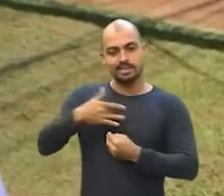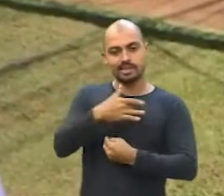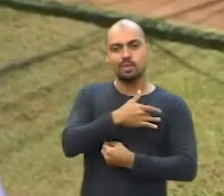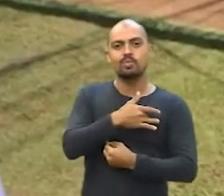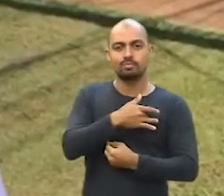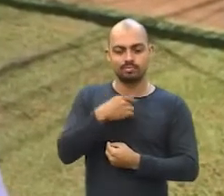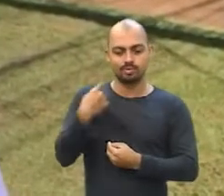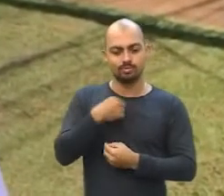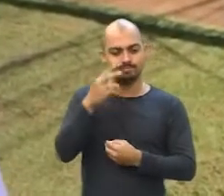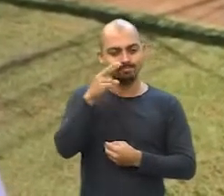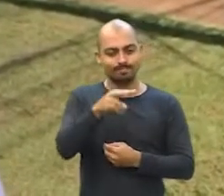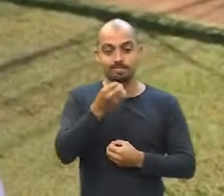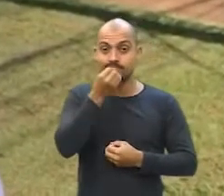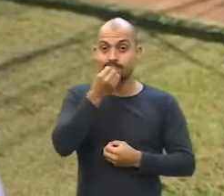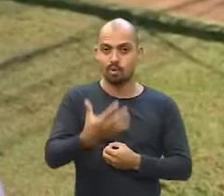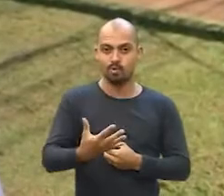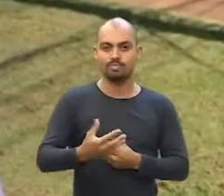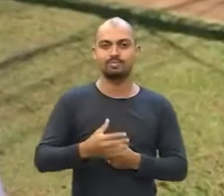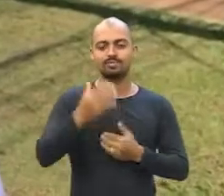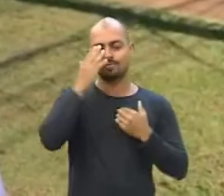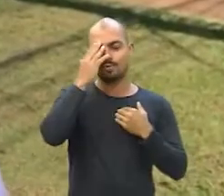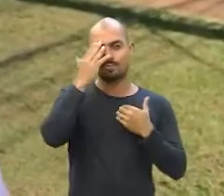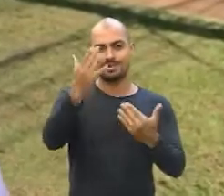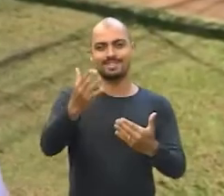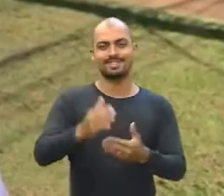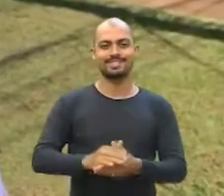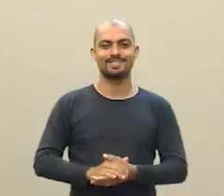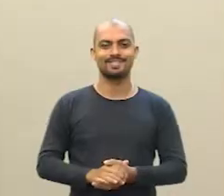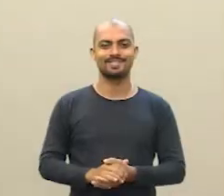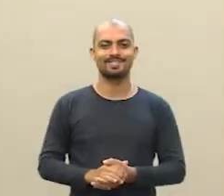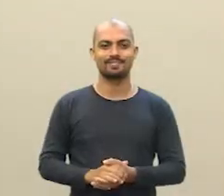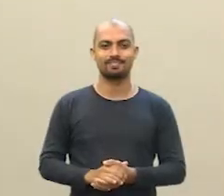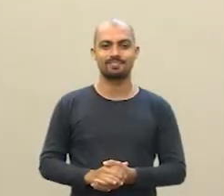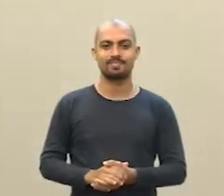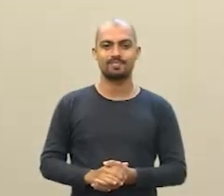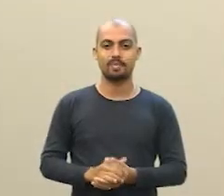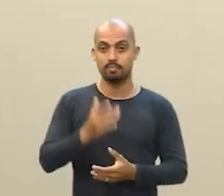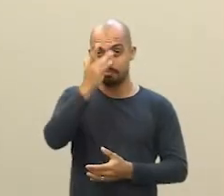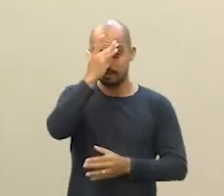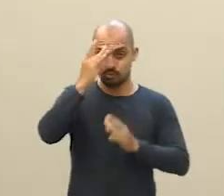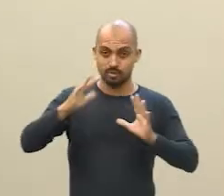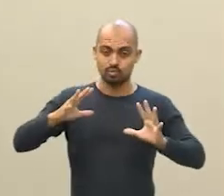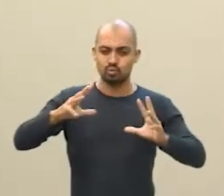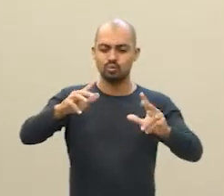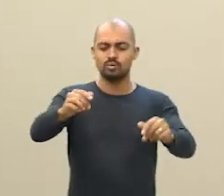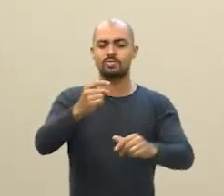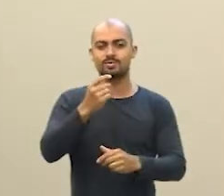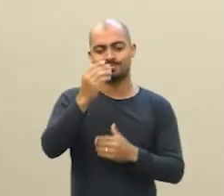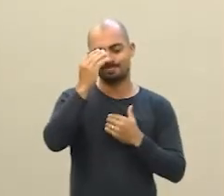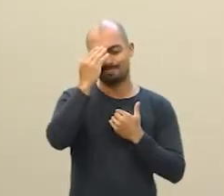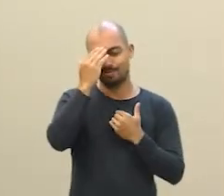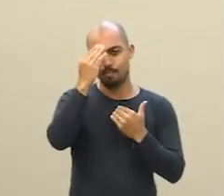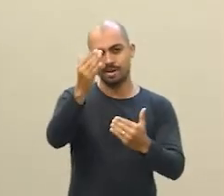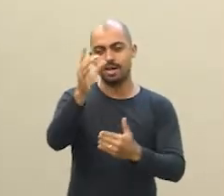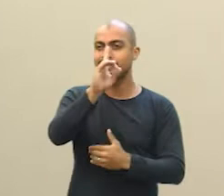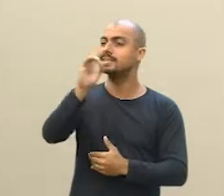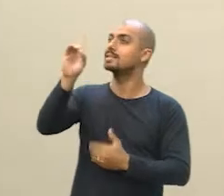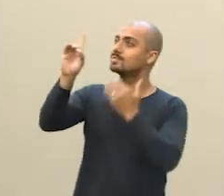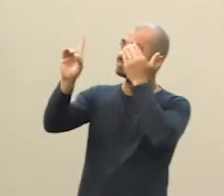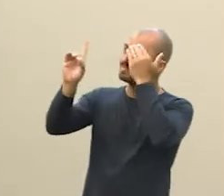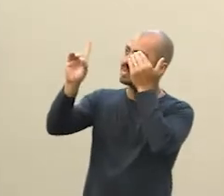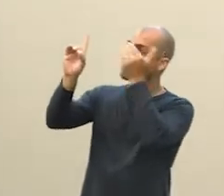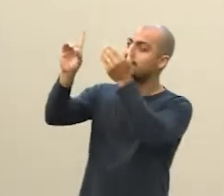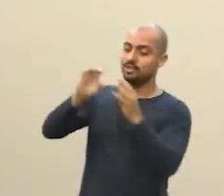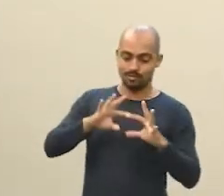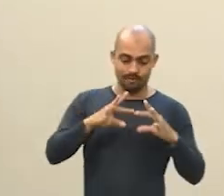e saúde para olharmos o que é bom para a nossa cidade. Muito obrigado. Obrigado, Campinas. Quero primeiramente agradecer a Deus